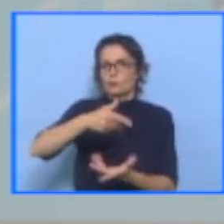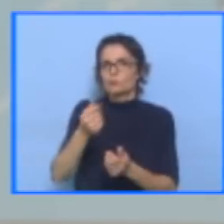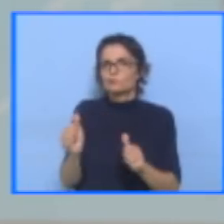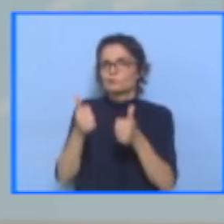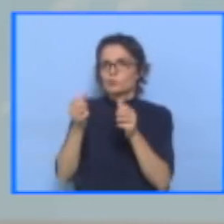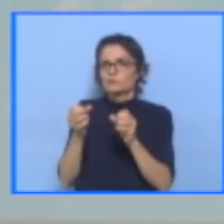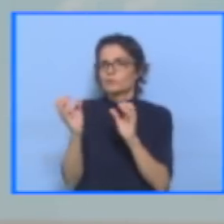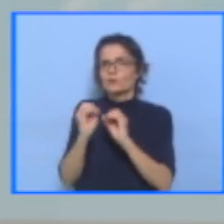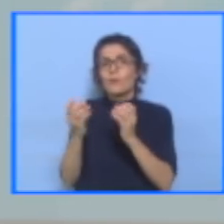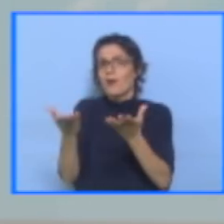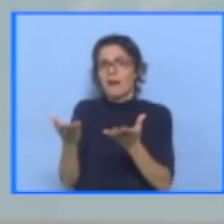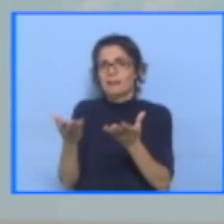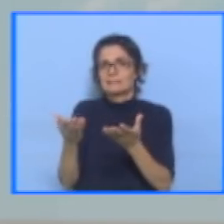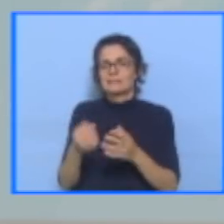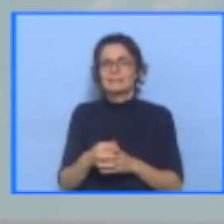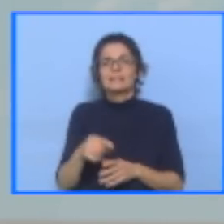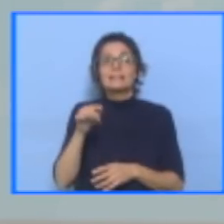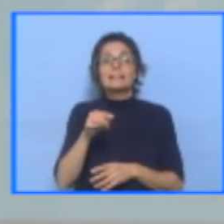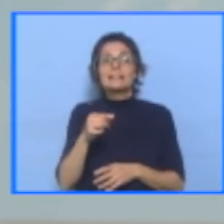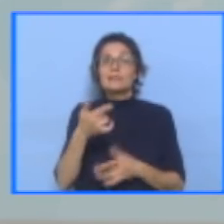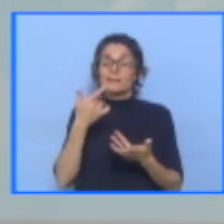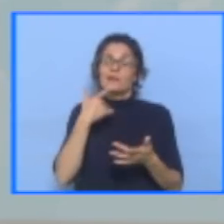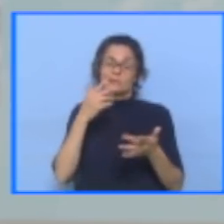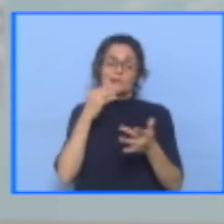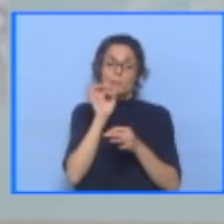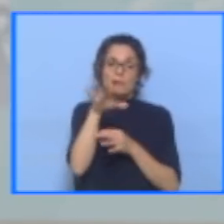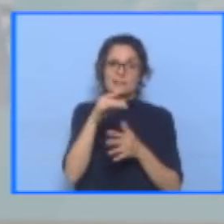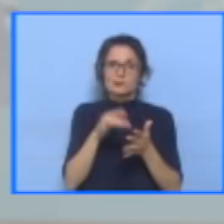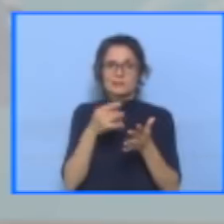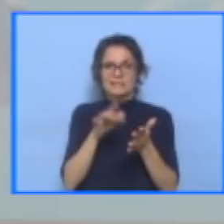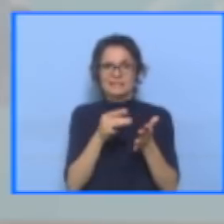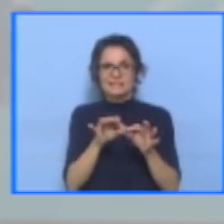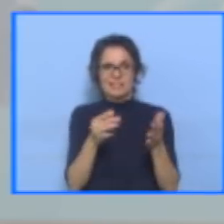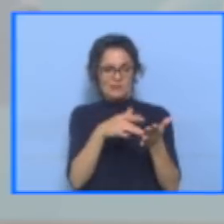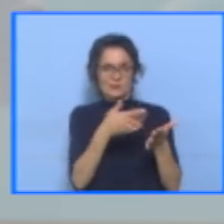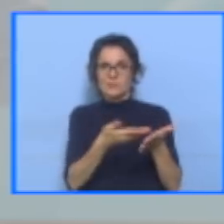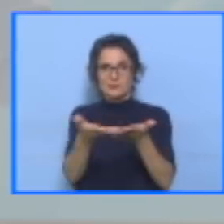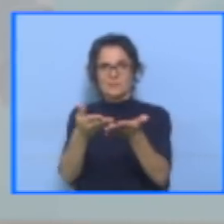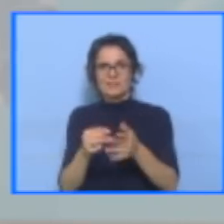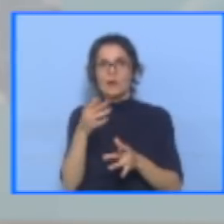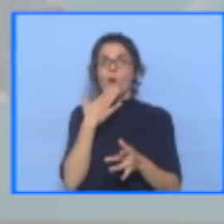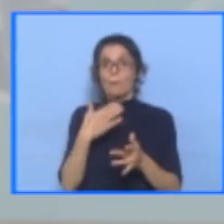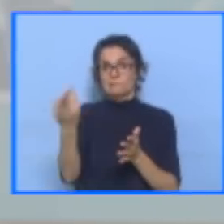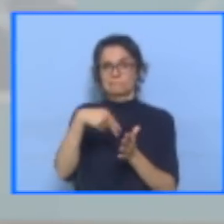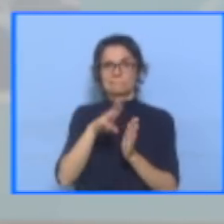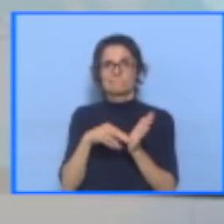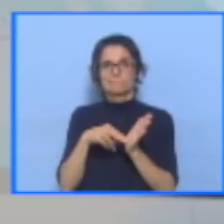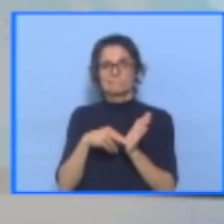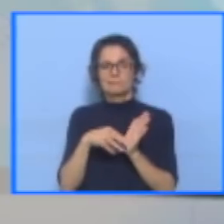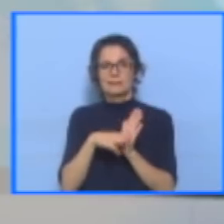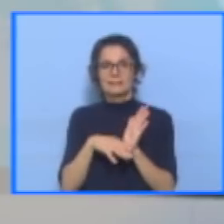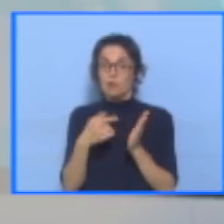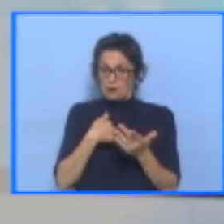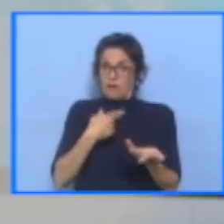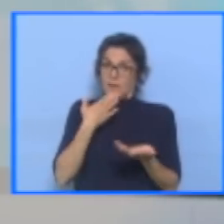propostas através da utopia de Tomás Moro que se podem redescobrir neste livro. Professor Bento Costa Henriques, muito obrigado por ter estado aqui no programa Eclésia. Muito obrigado, Paulo, eu